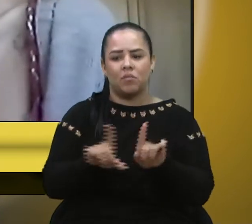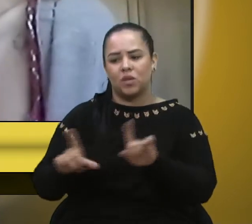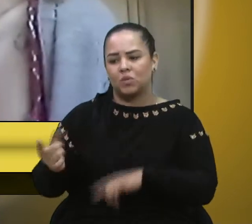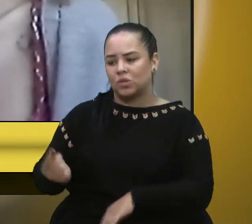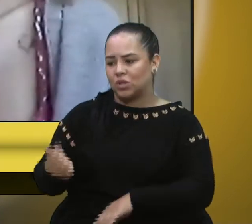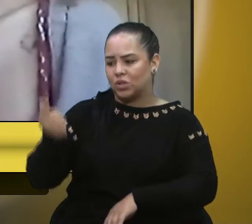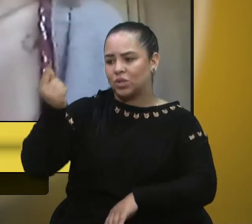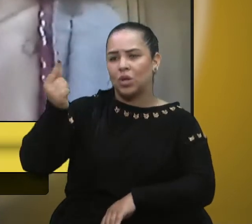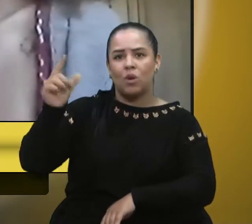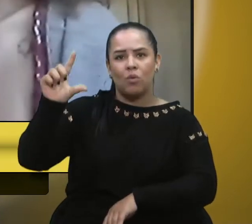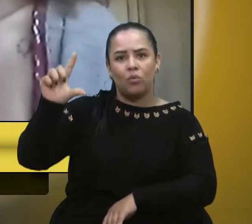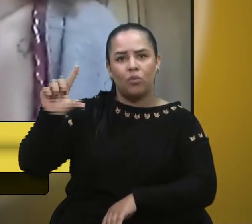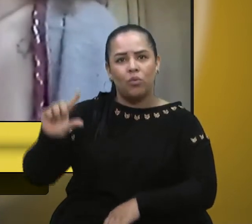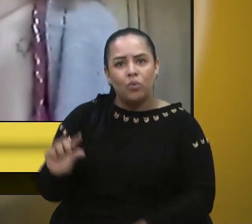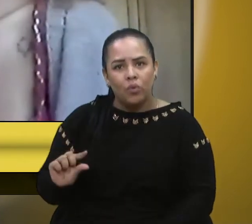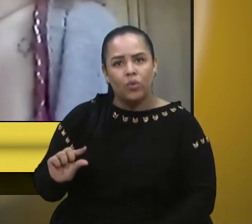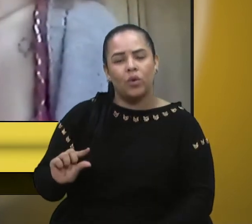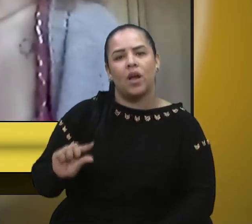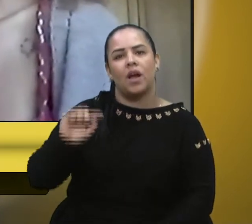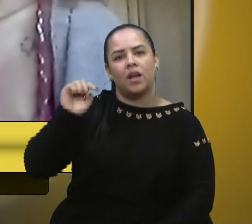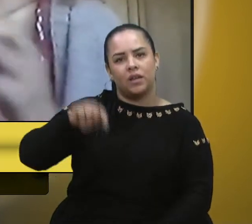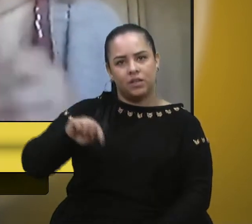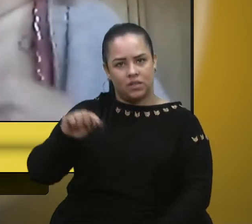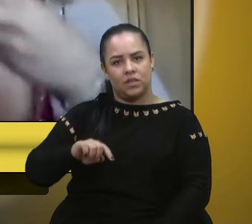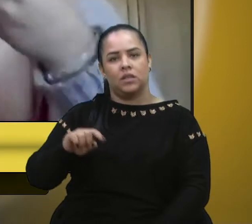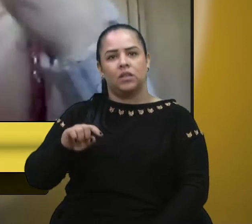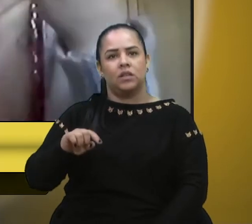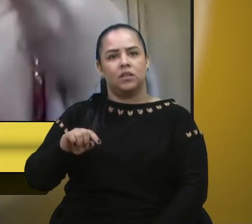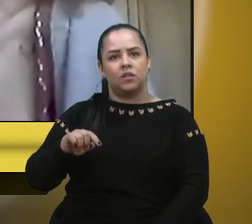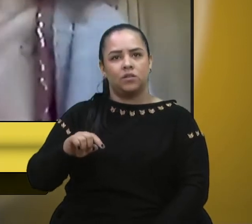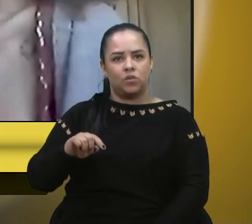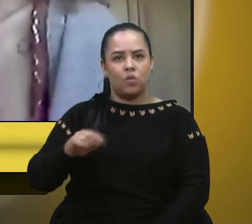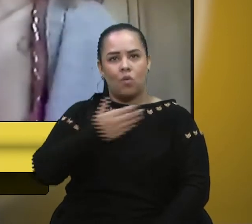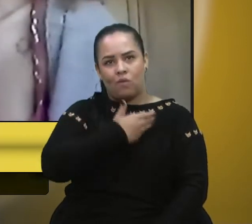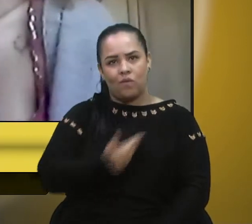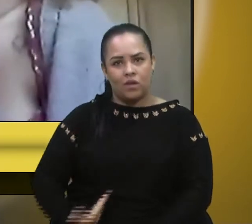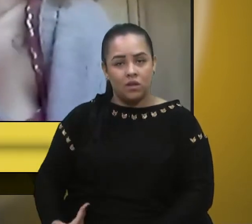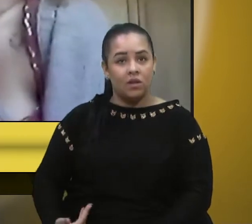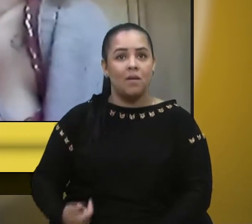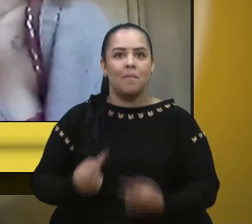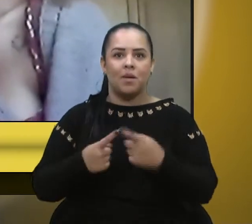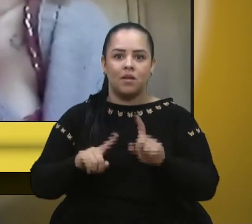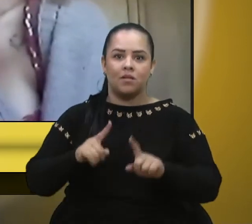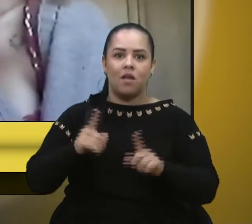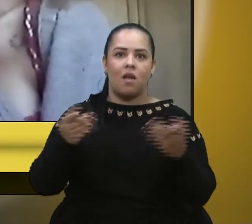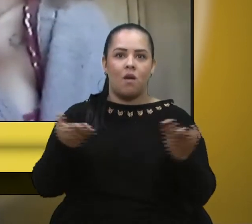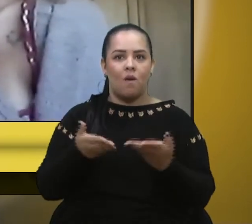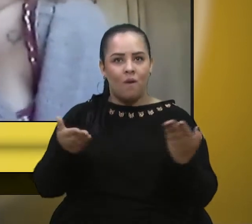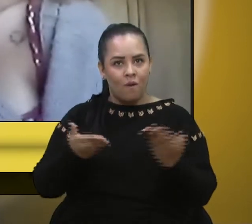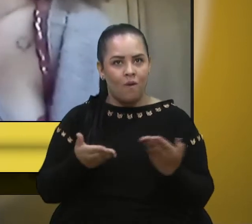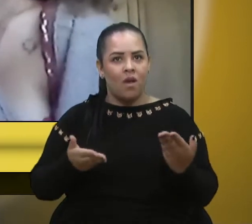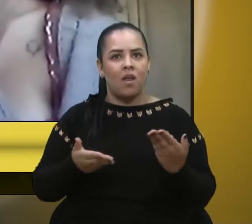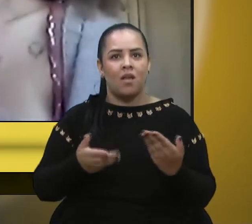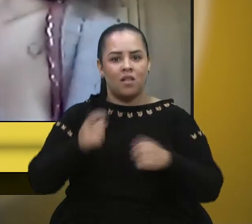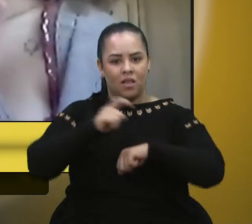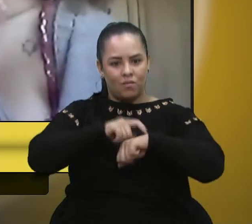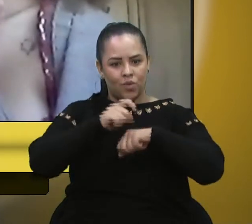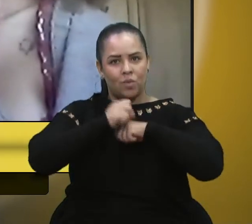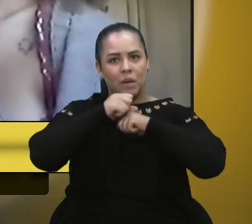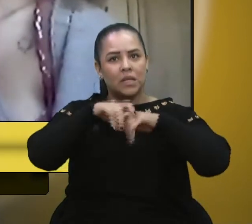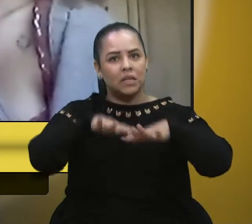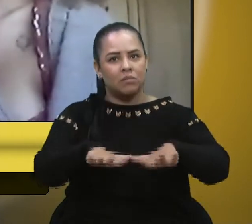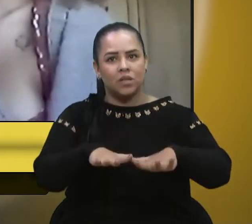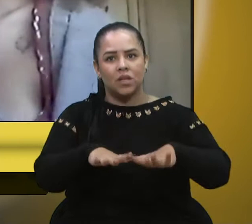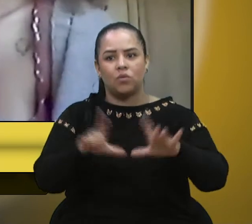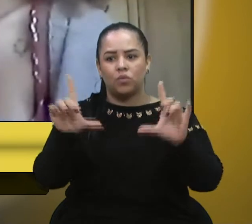já vem de alguns anos e se evidencia ainda mais nesse período de pandemia, e a gente sofre com